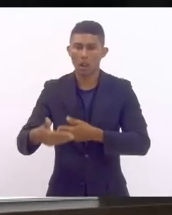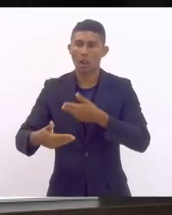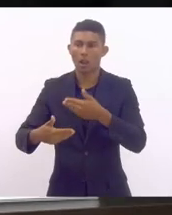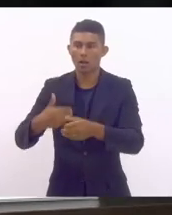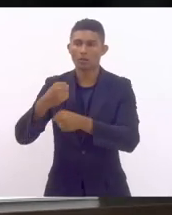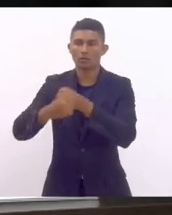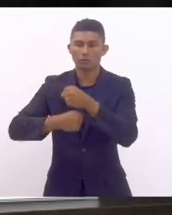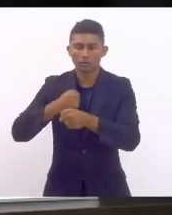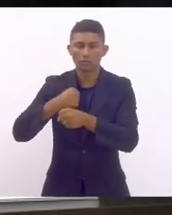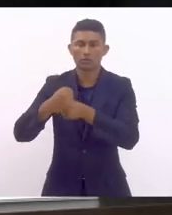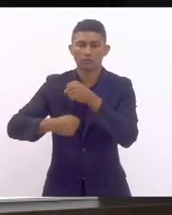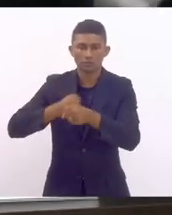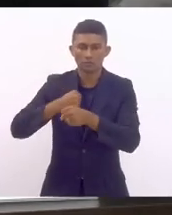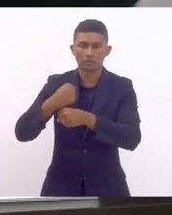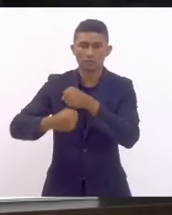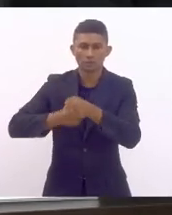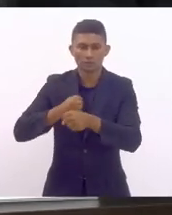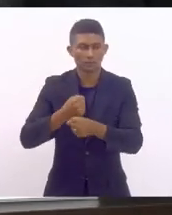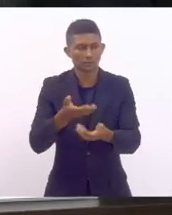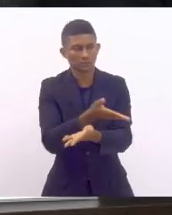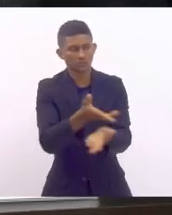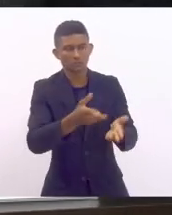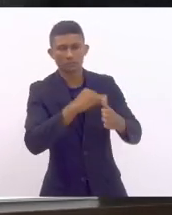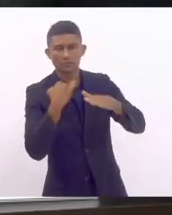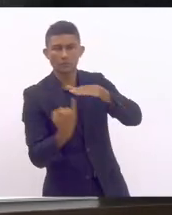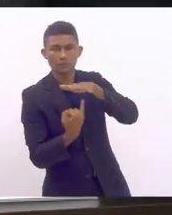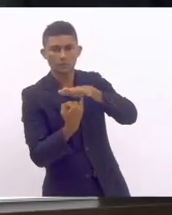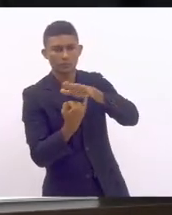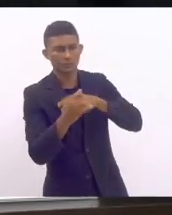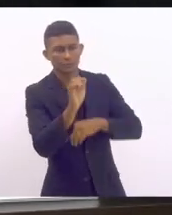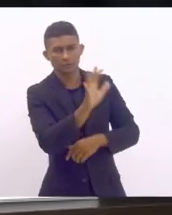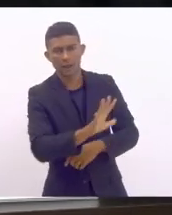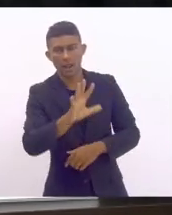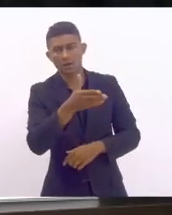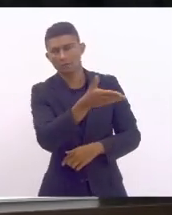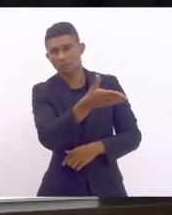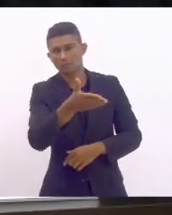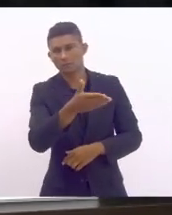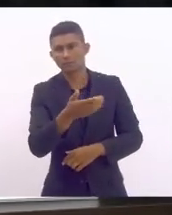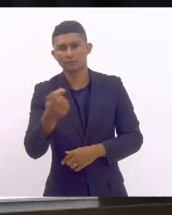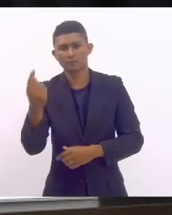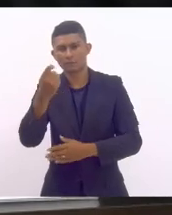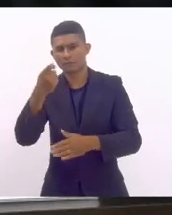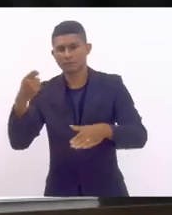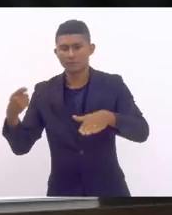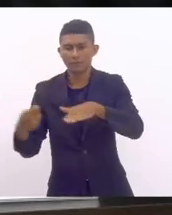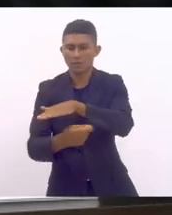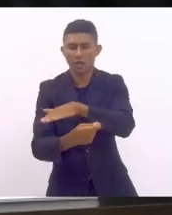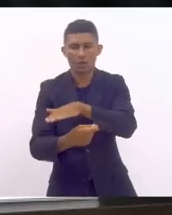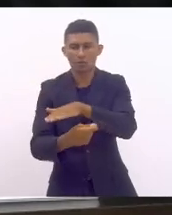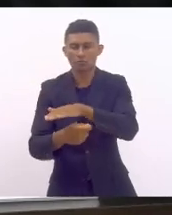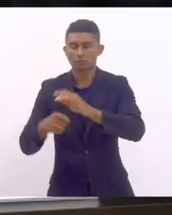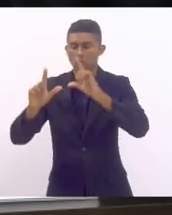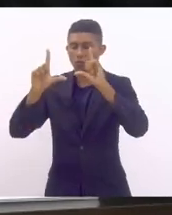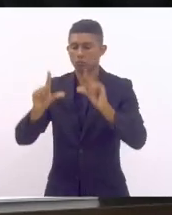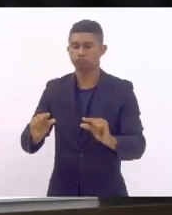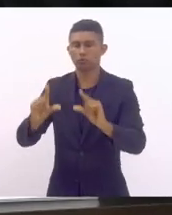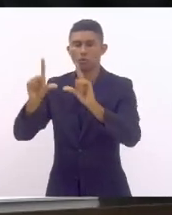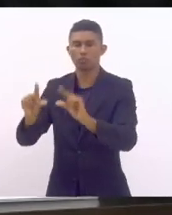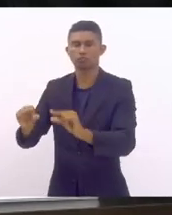ano após ano as instituições as federais vem recebendo um financiamento sempre a menor